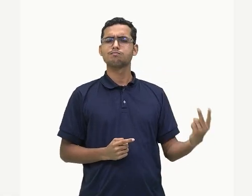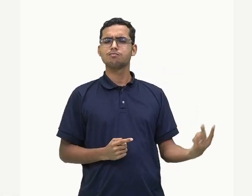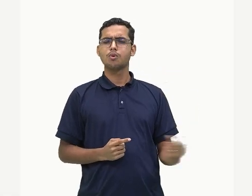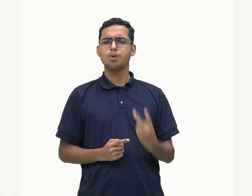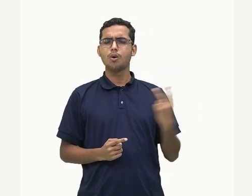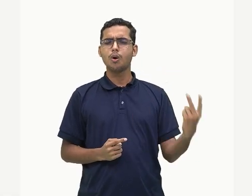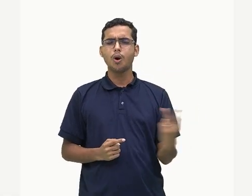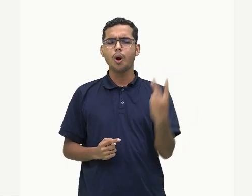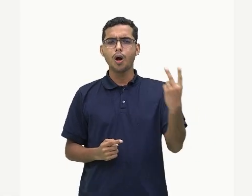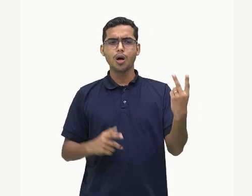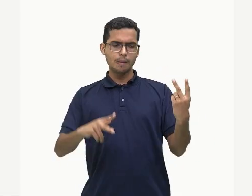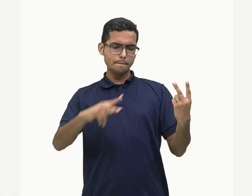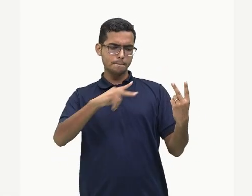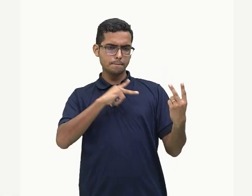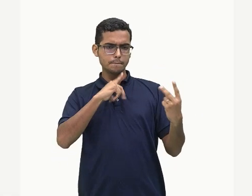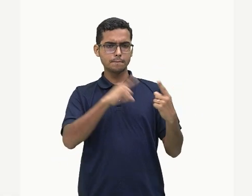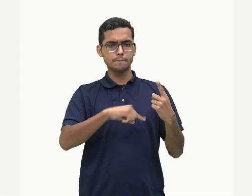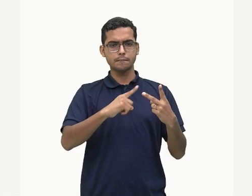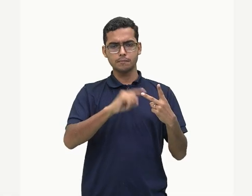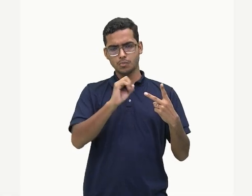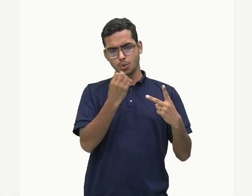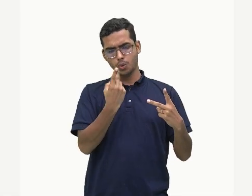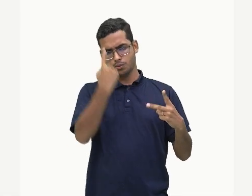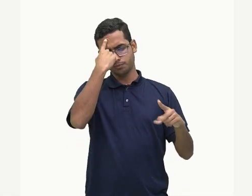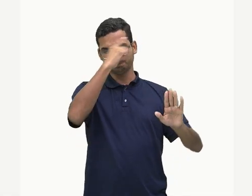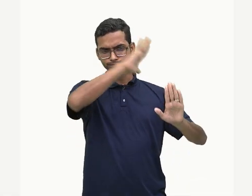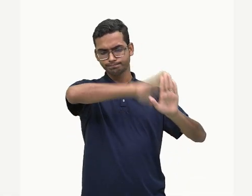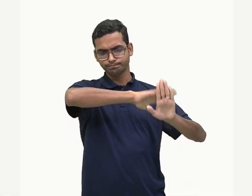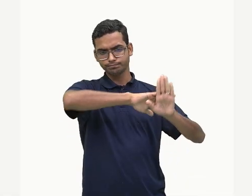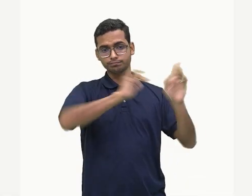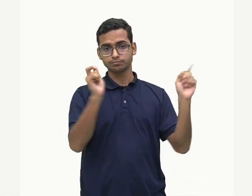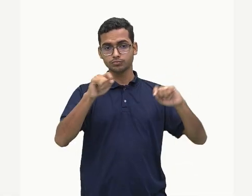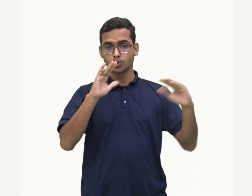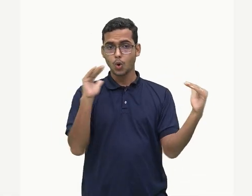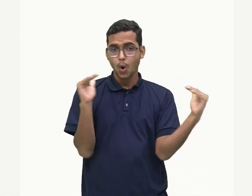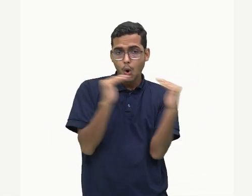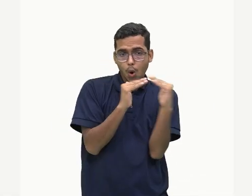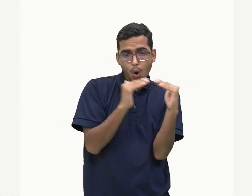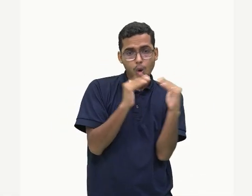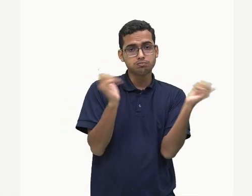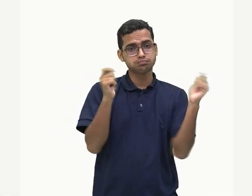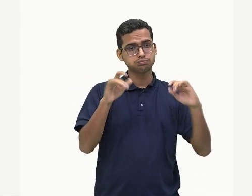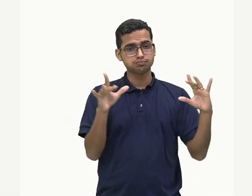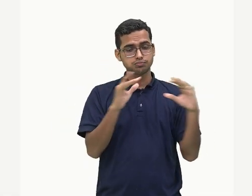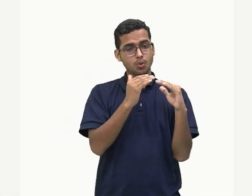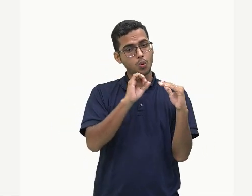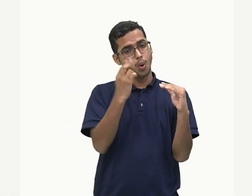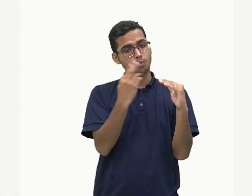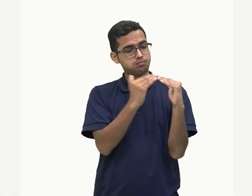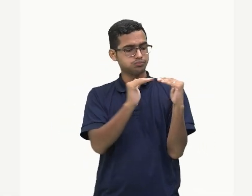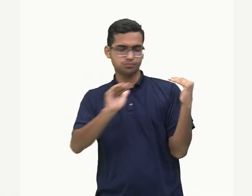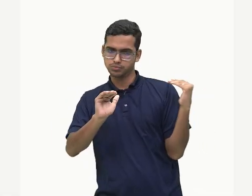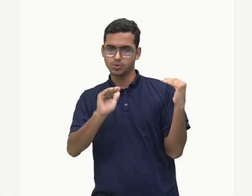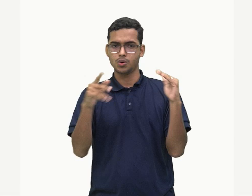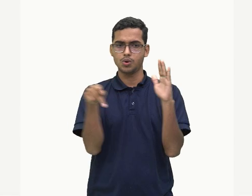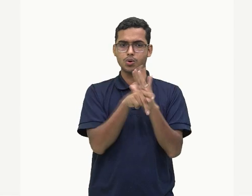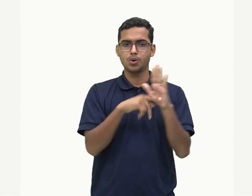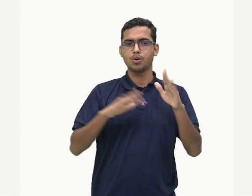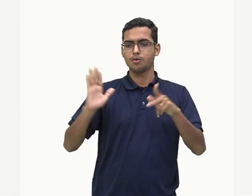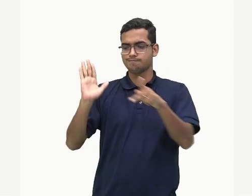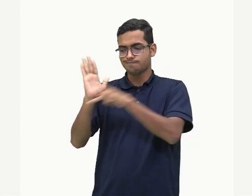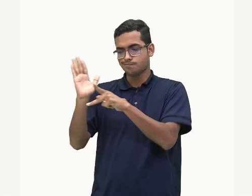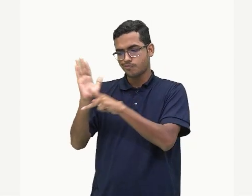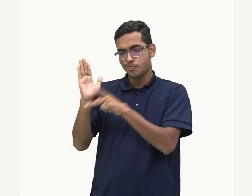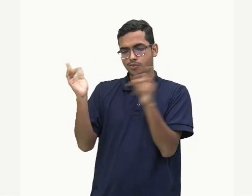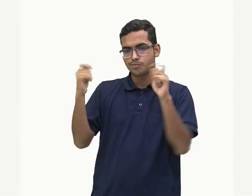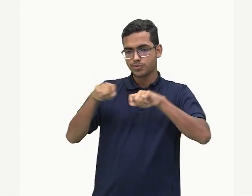quanto subjetivo, que podem ou não estarem concordando com a dimensão dos princípios. Ok?